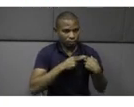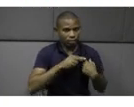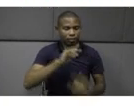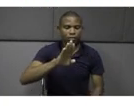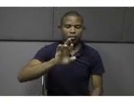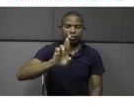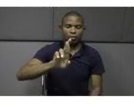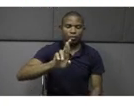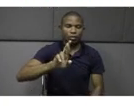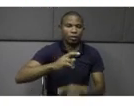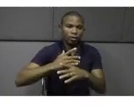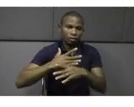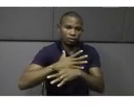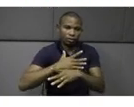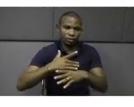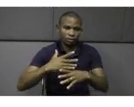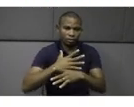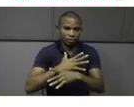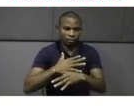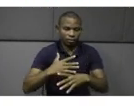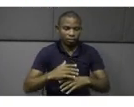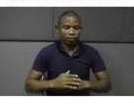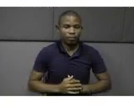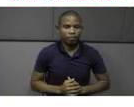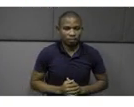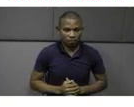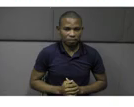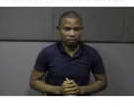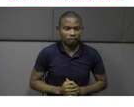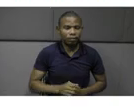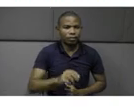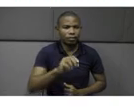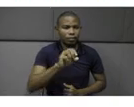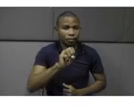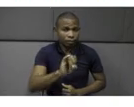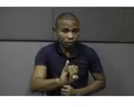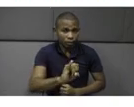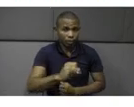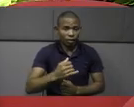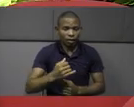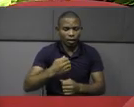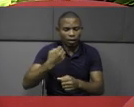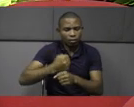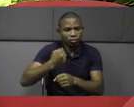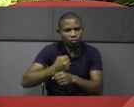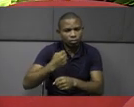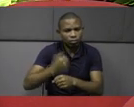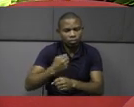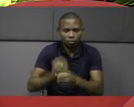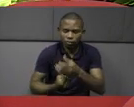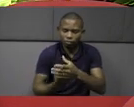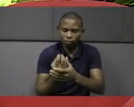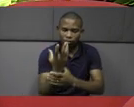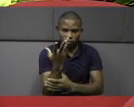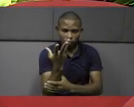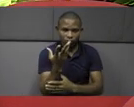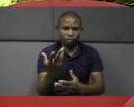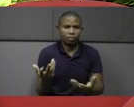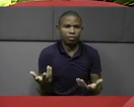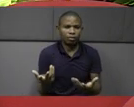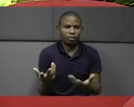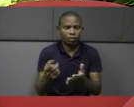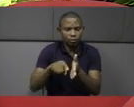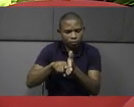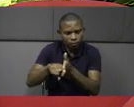a gente encara que sem ela a gente conseguir construir um diagnóstico profundo